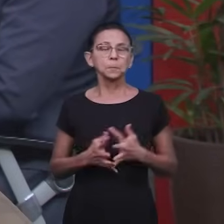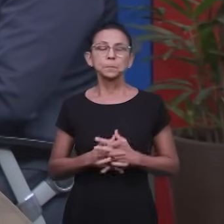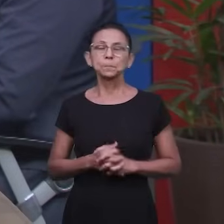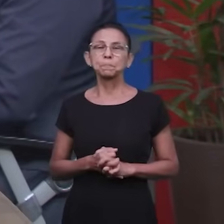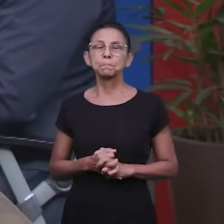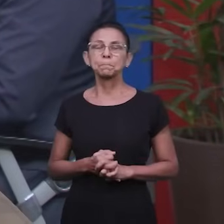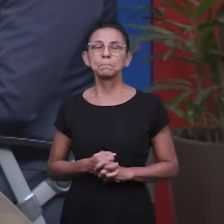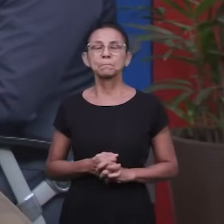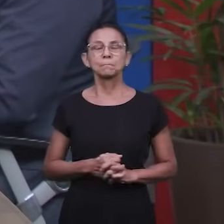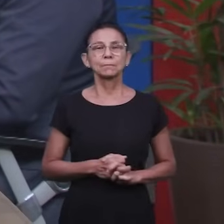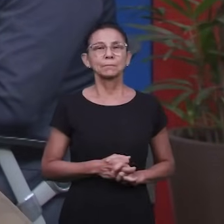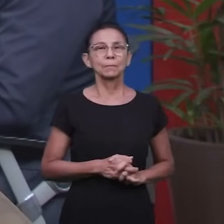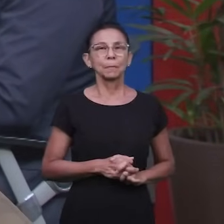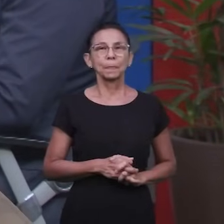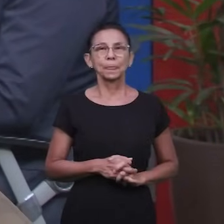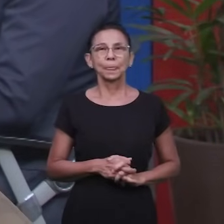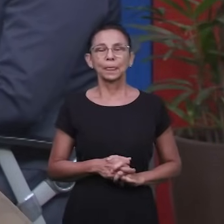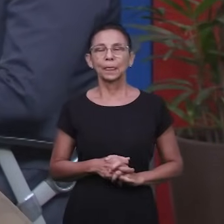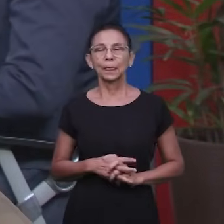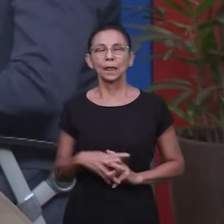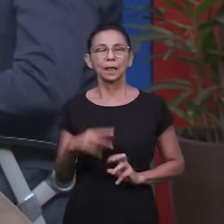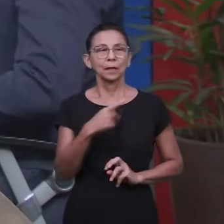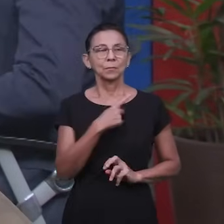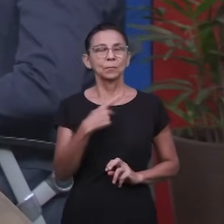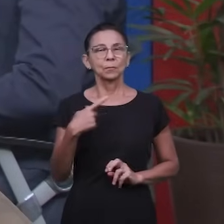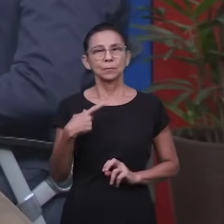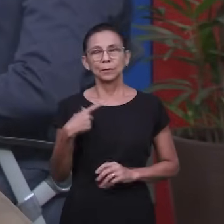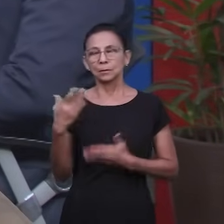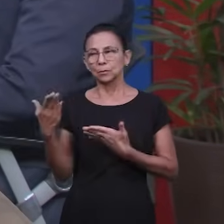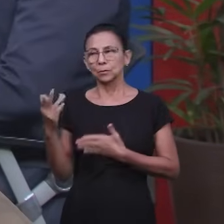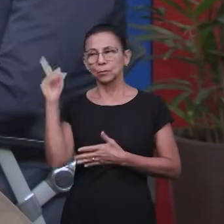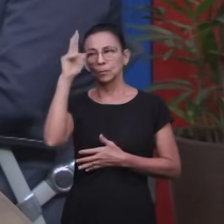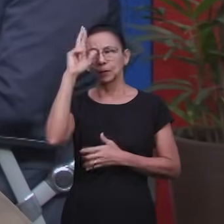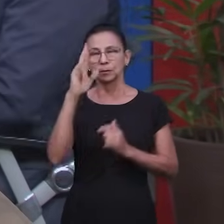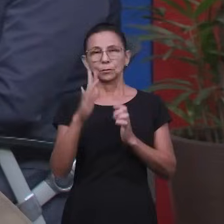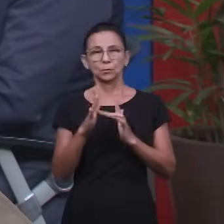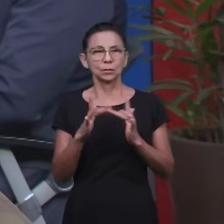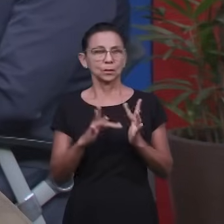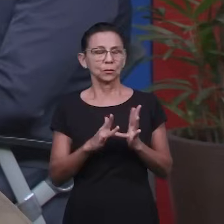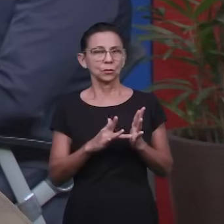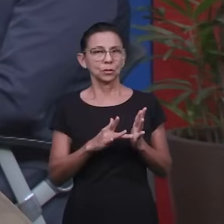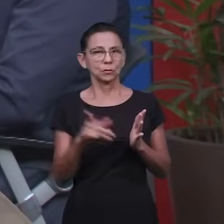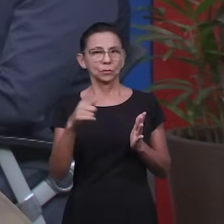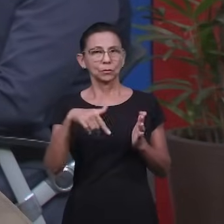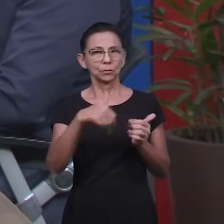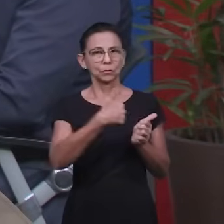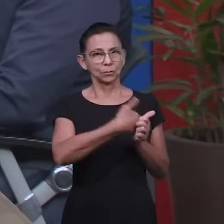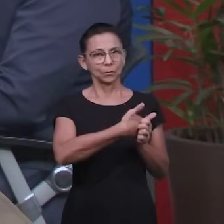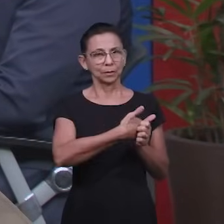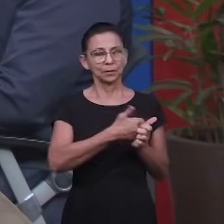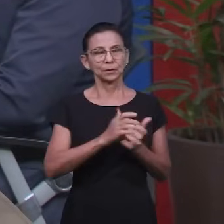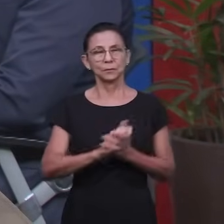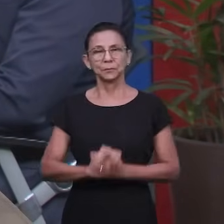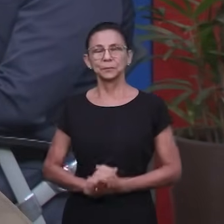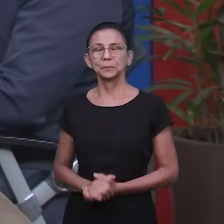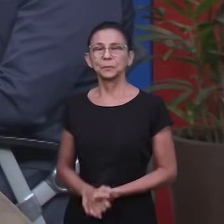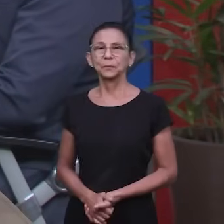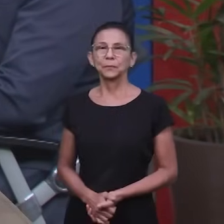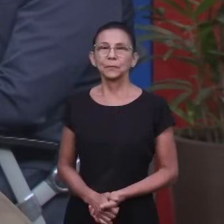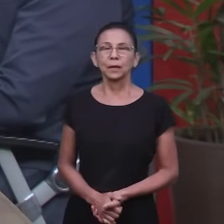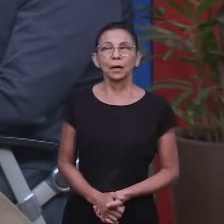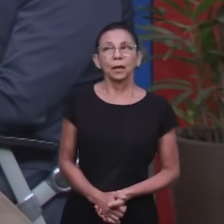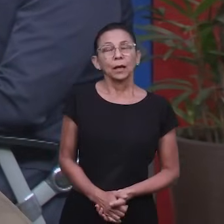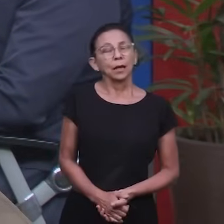companheiros, a todos que estão nos acompanhando também. Eu estava aqui lembrando, enquanto os irmãos estavam falando sobre